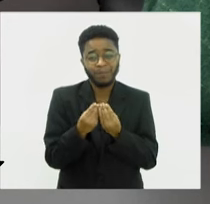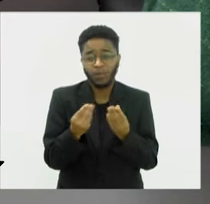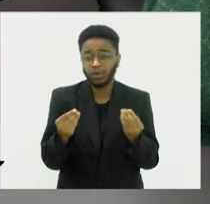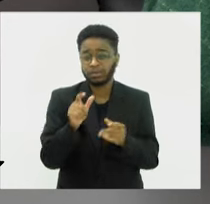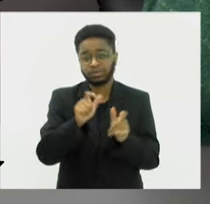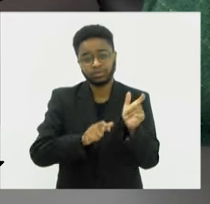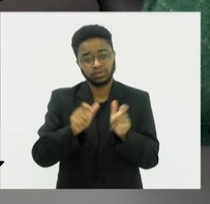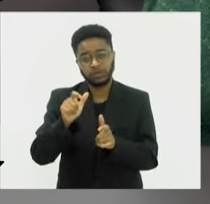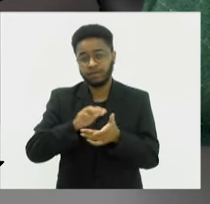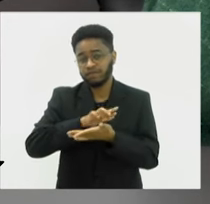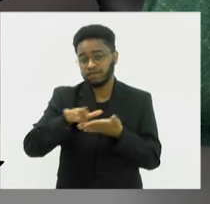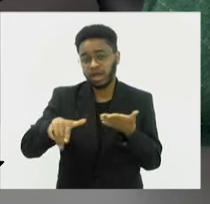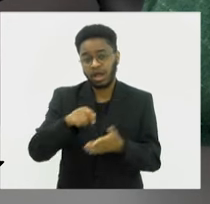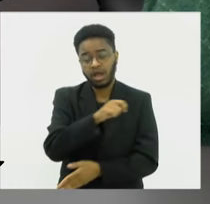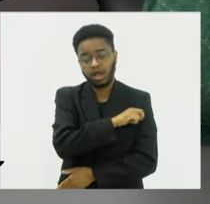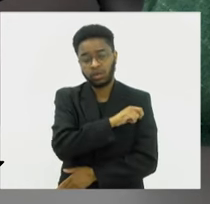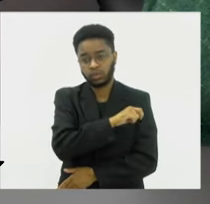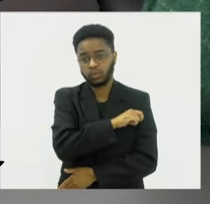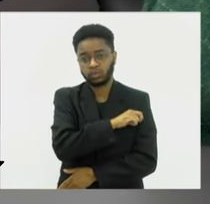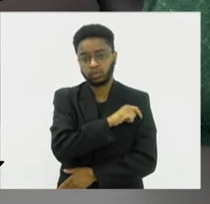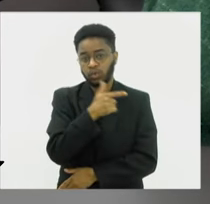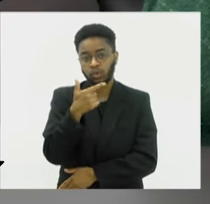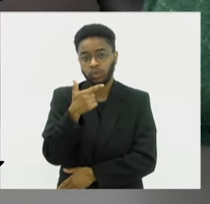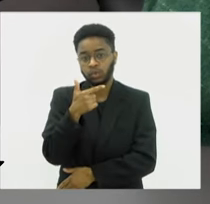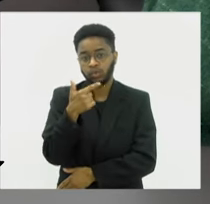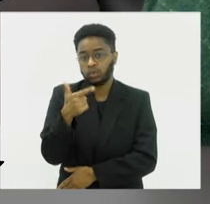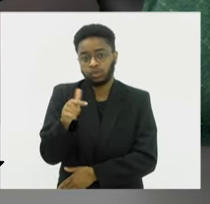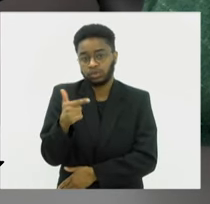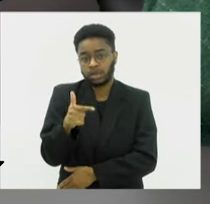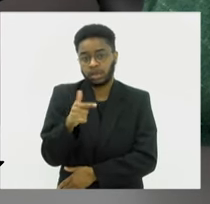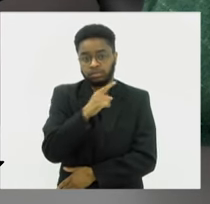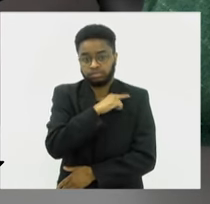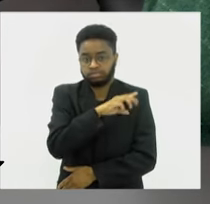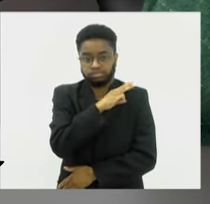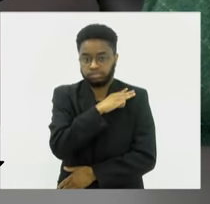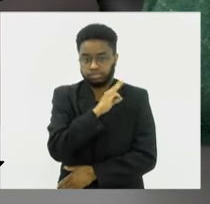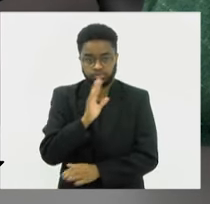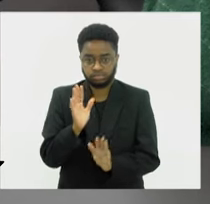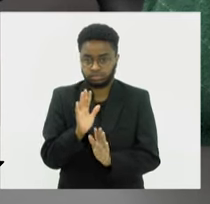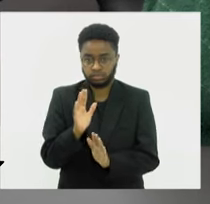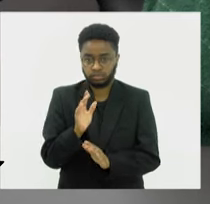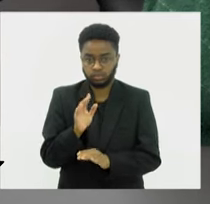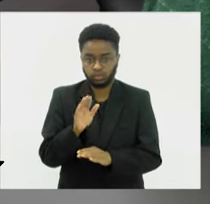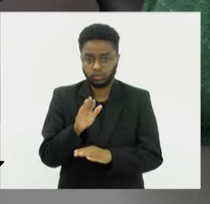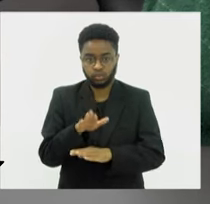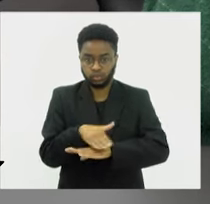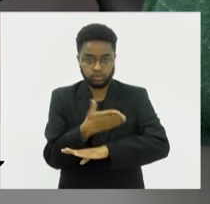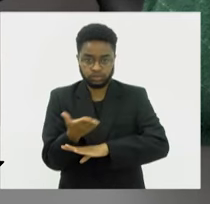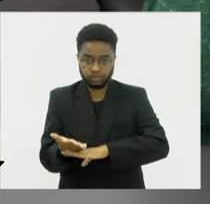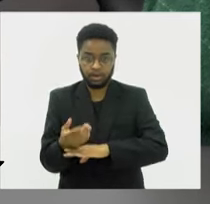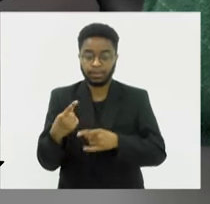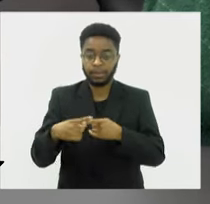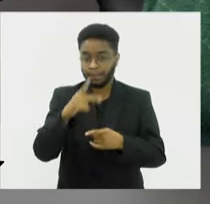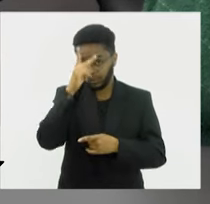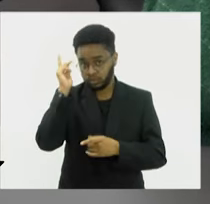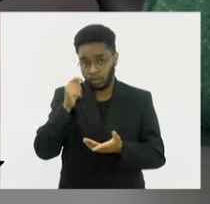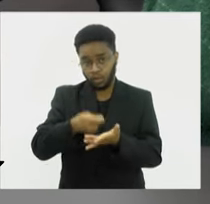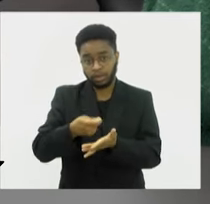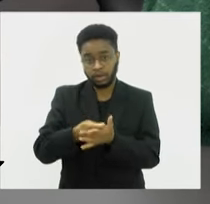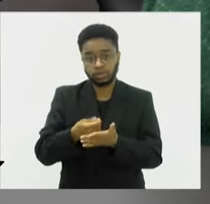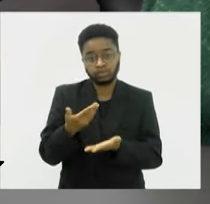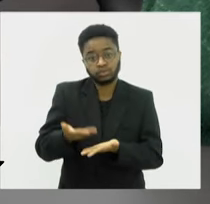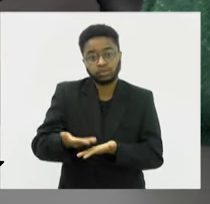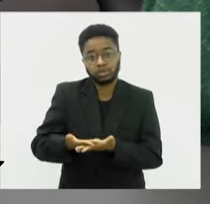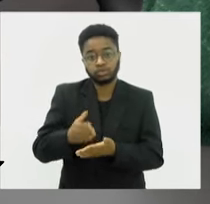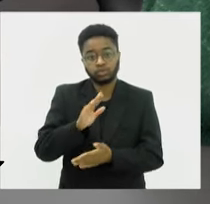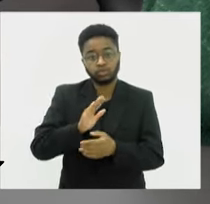com dezenas de milhares de estudantes, que não têm oferta de ensino médio diurno. Os estudantes são obrigados a estudar à noite, adolescentes